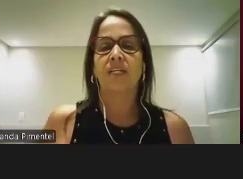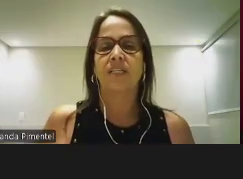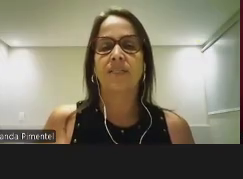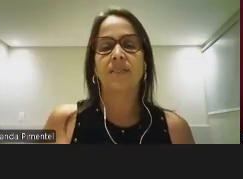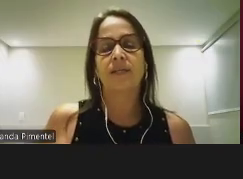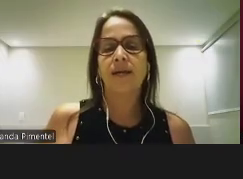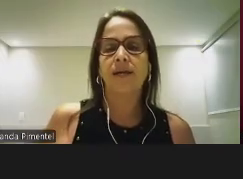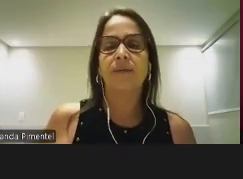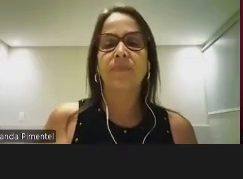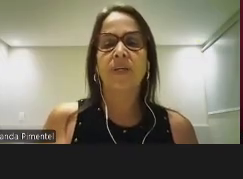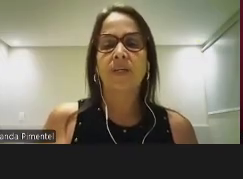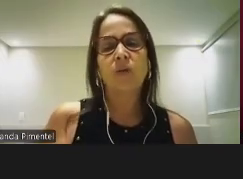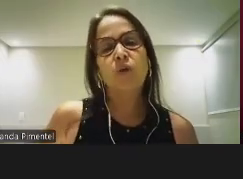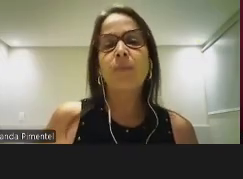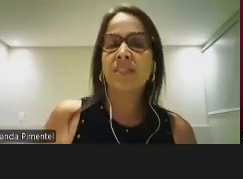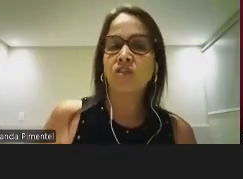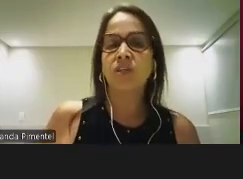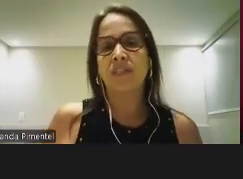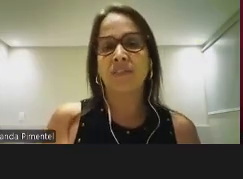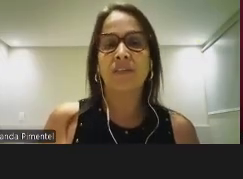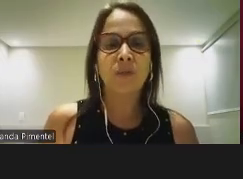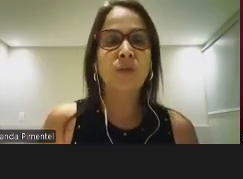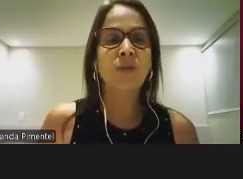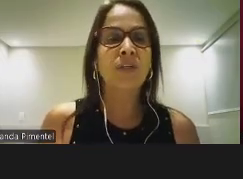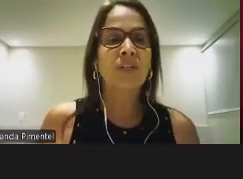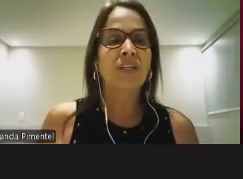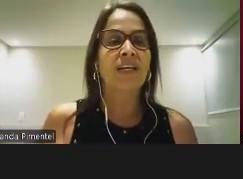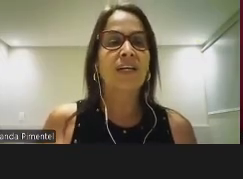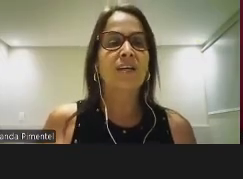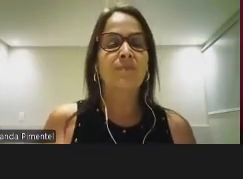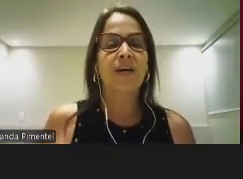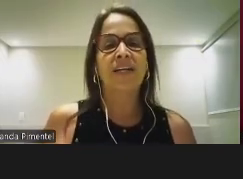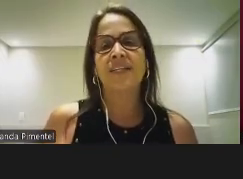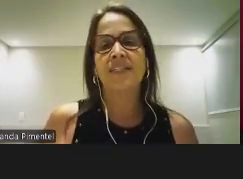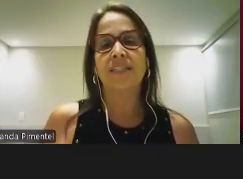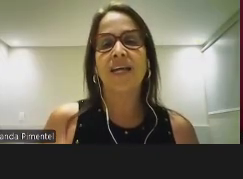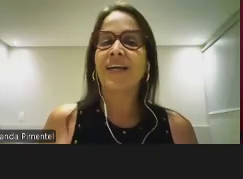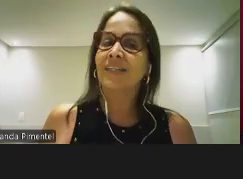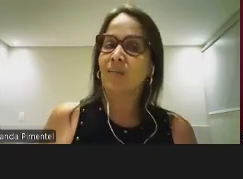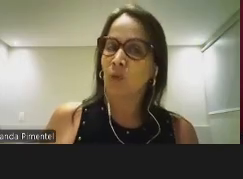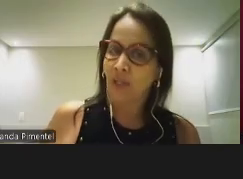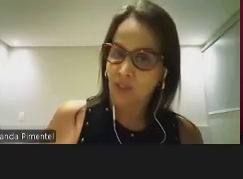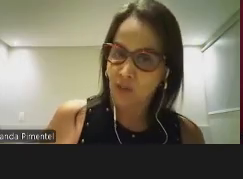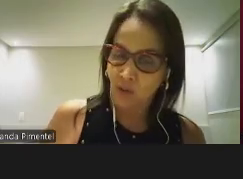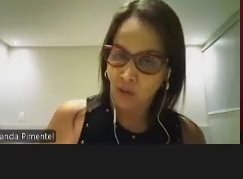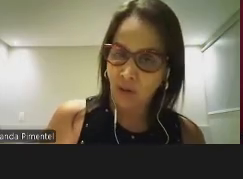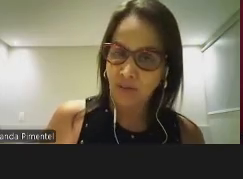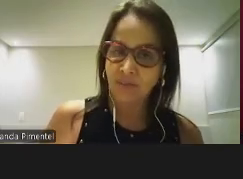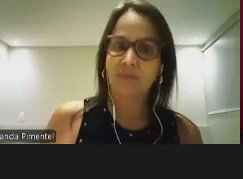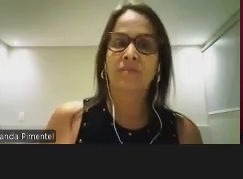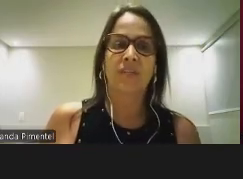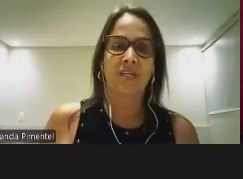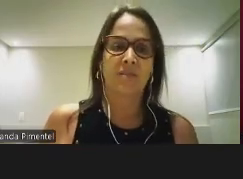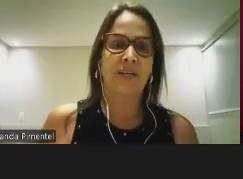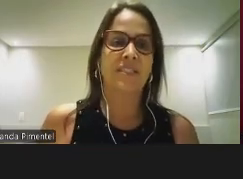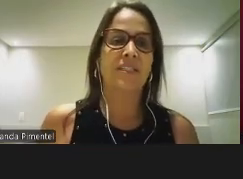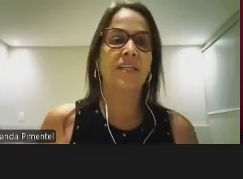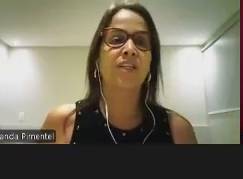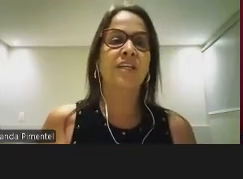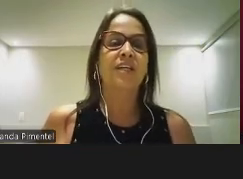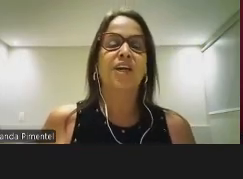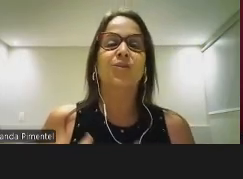calado, mas ele disse assim: eu estou mais esquecido, né? Mas assim, ainda mora só